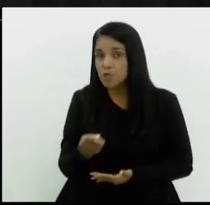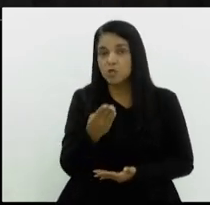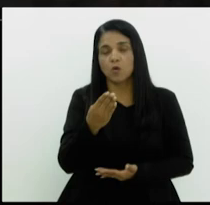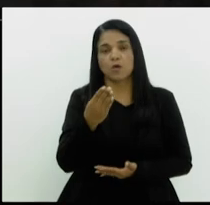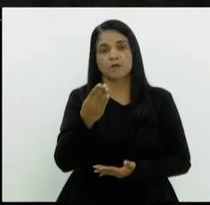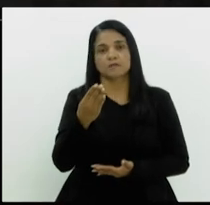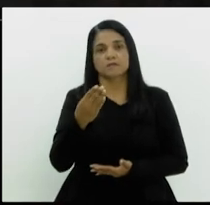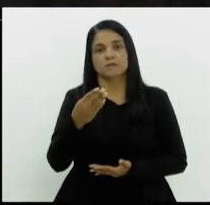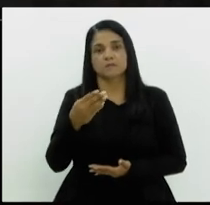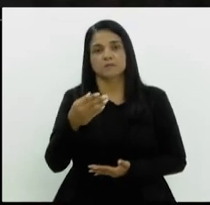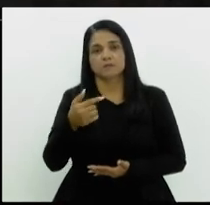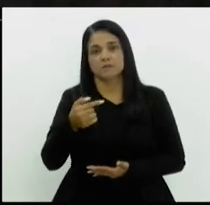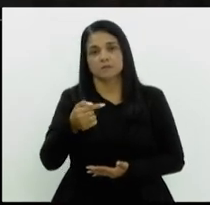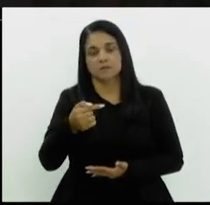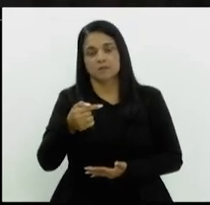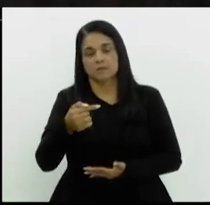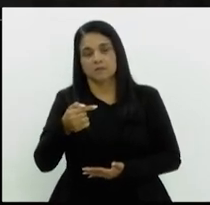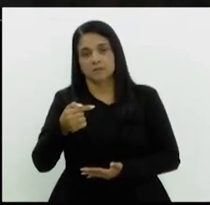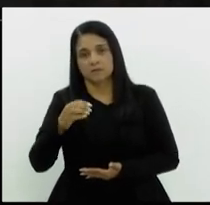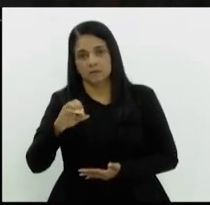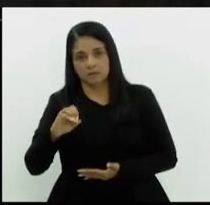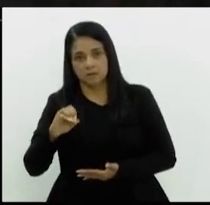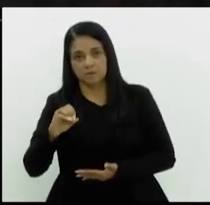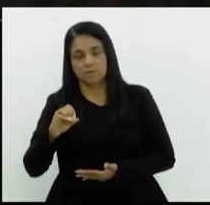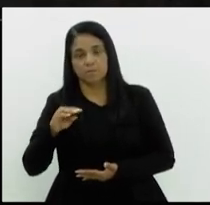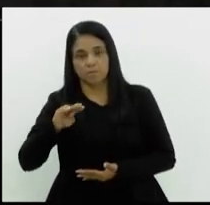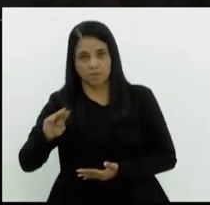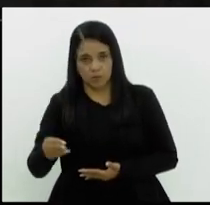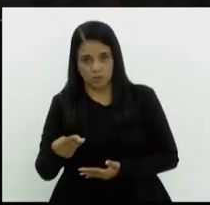Para 26, 109,3